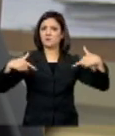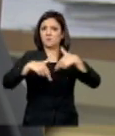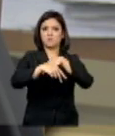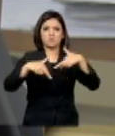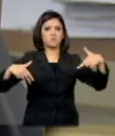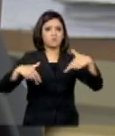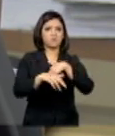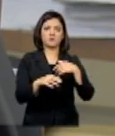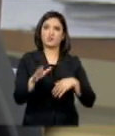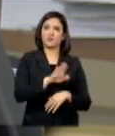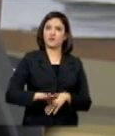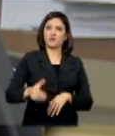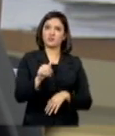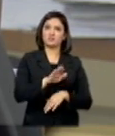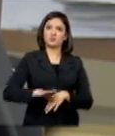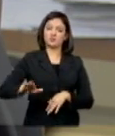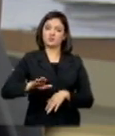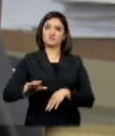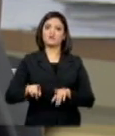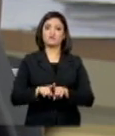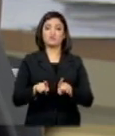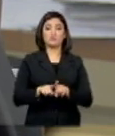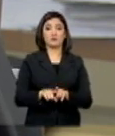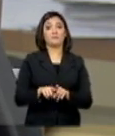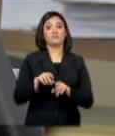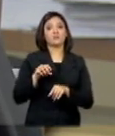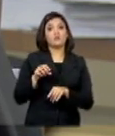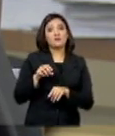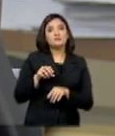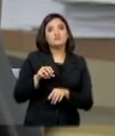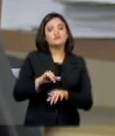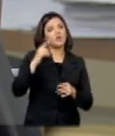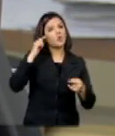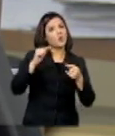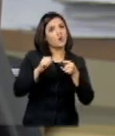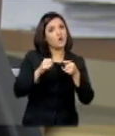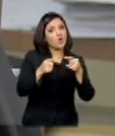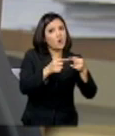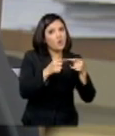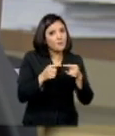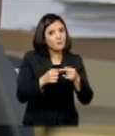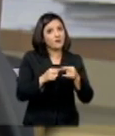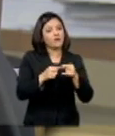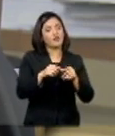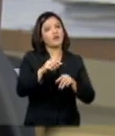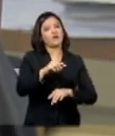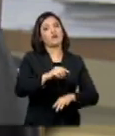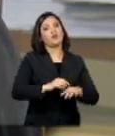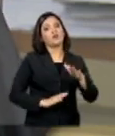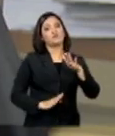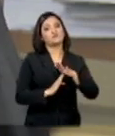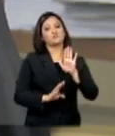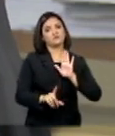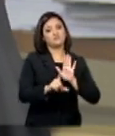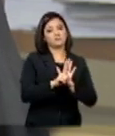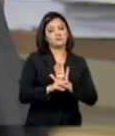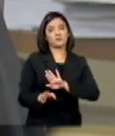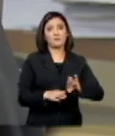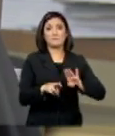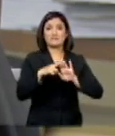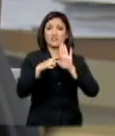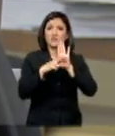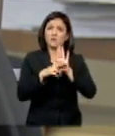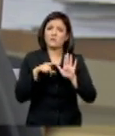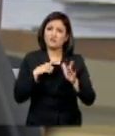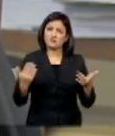adolescente e ressalvadas as restrições legais artigo 16 1 do ego a norma está em consonância com o